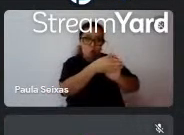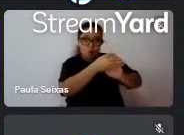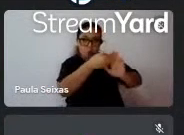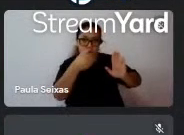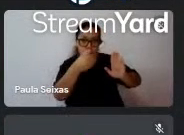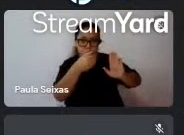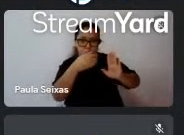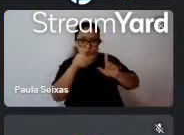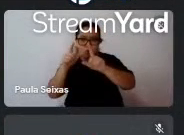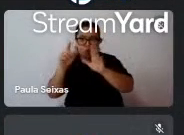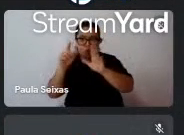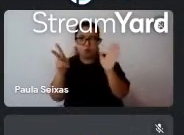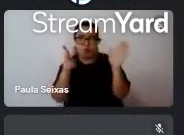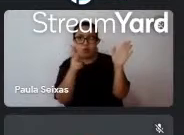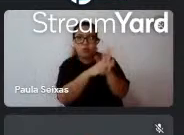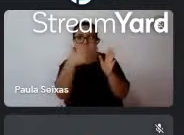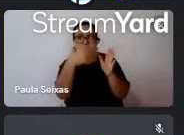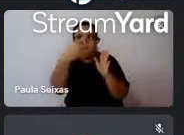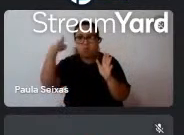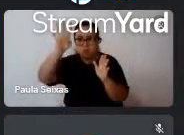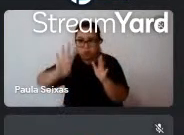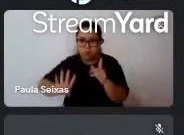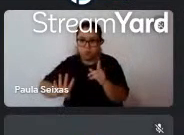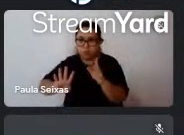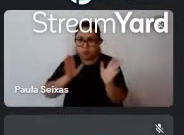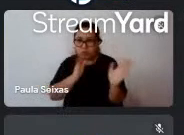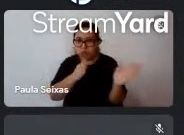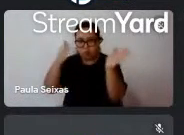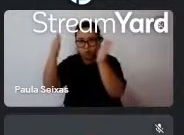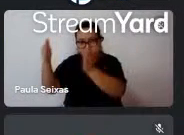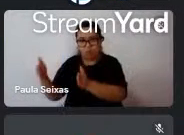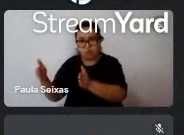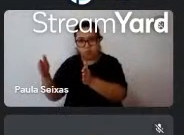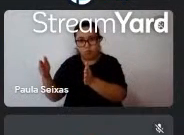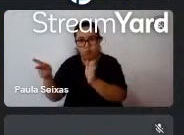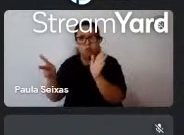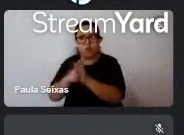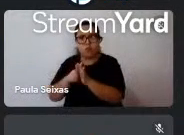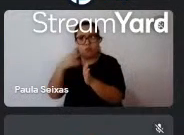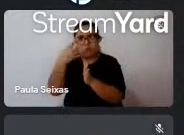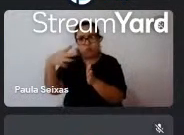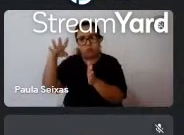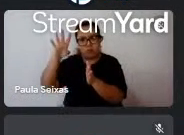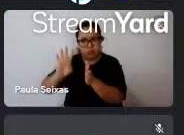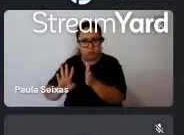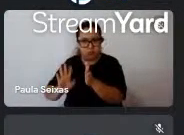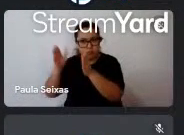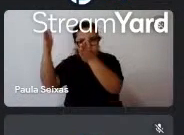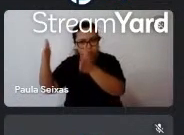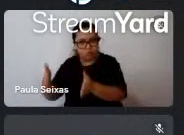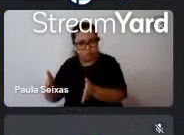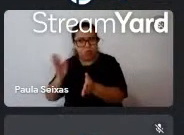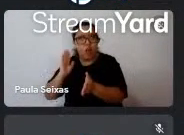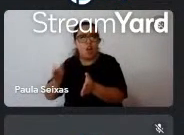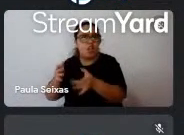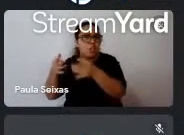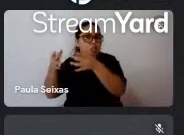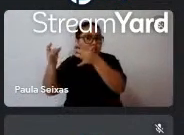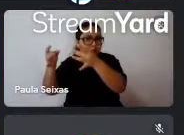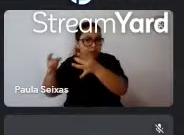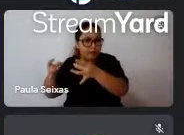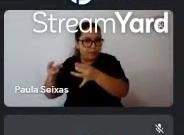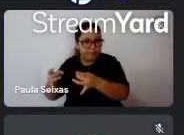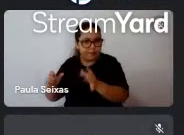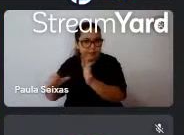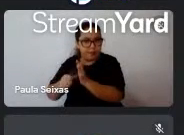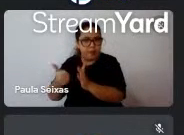no Excel, nessas listas que o ELAN me dá, né, com os dados categorizados já naquela primeira categorização, eu vou